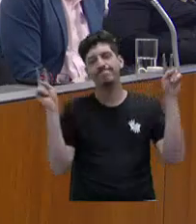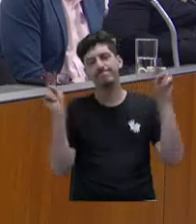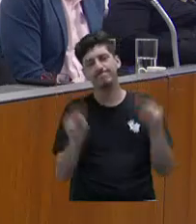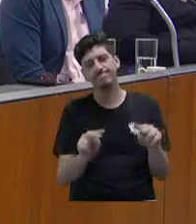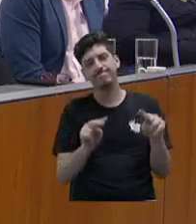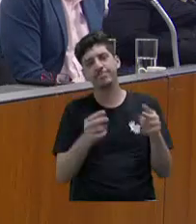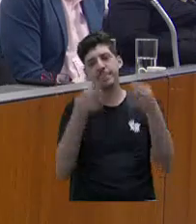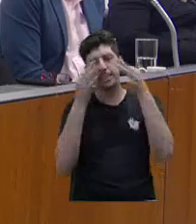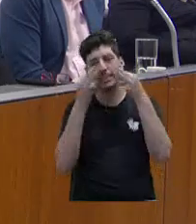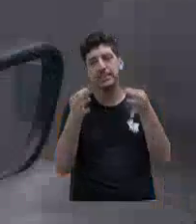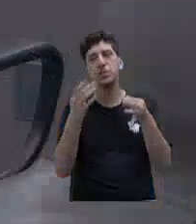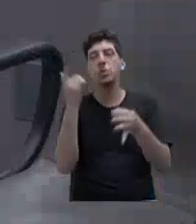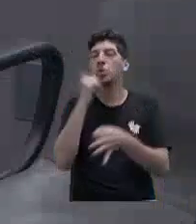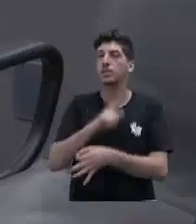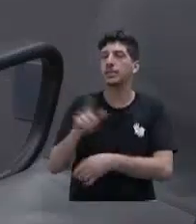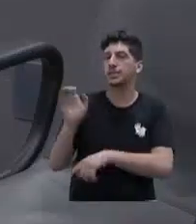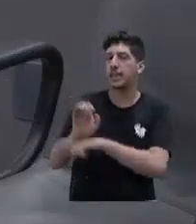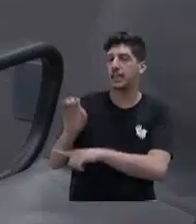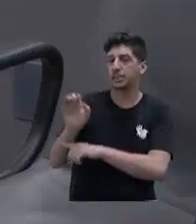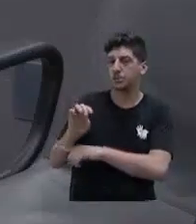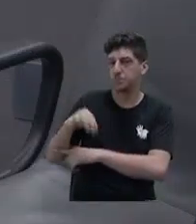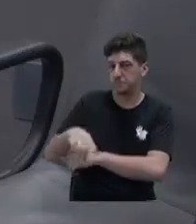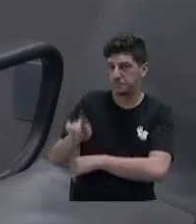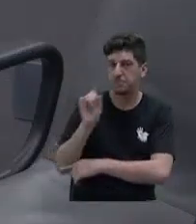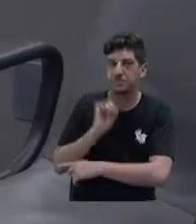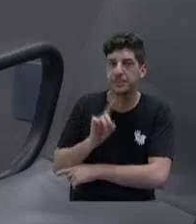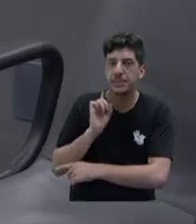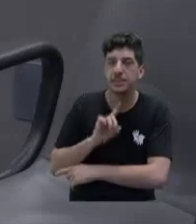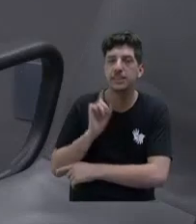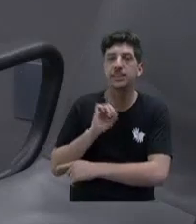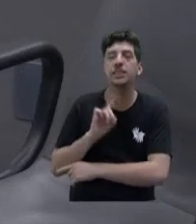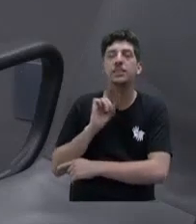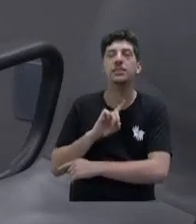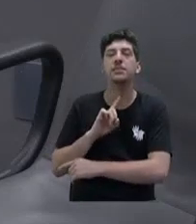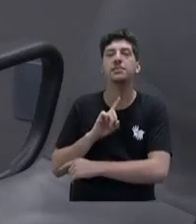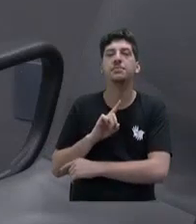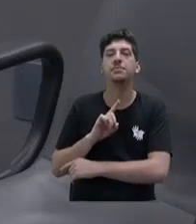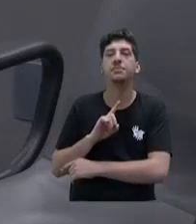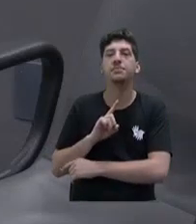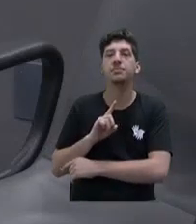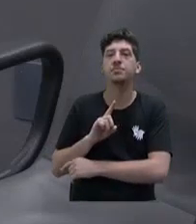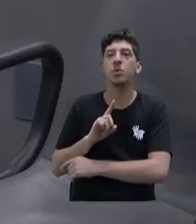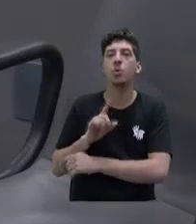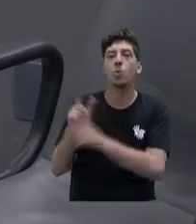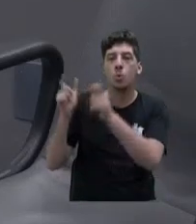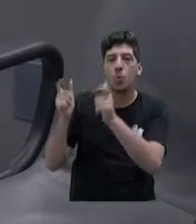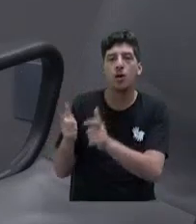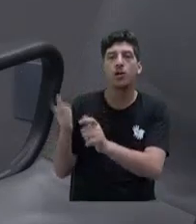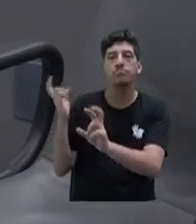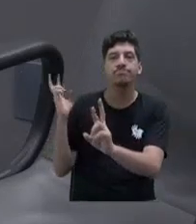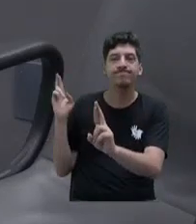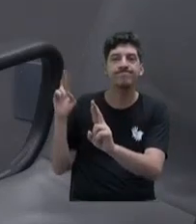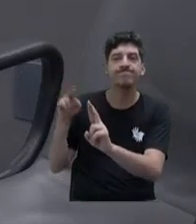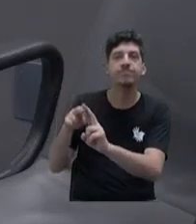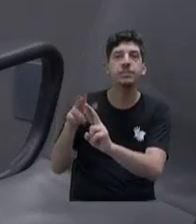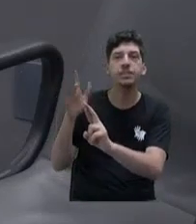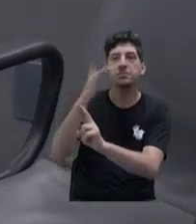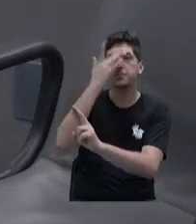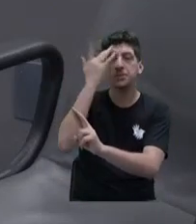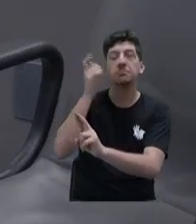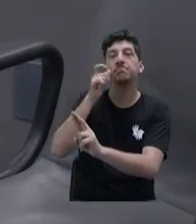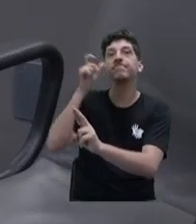Gerais, cada vez mais, como dito aqui, um polo e um destino